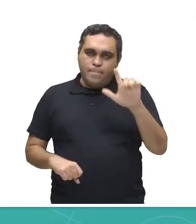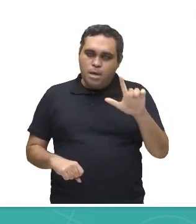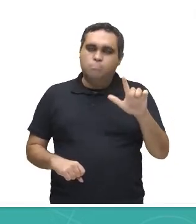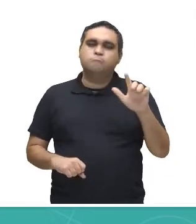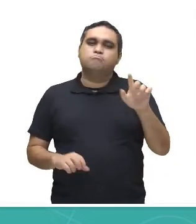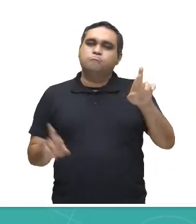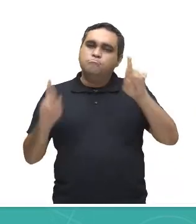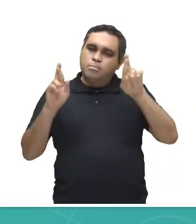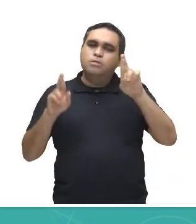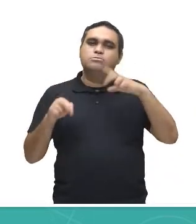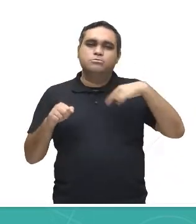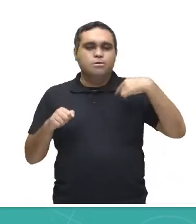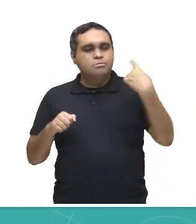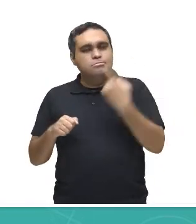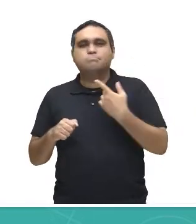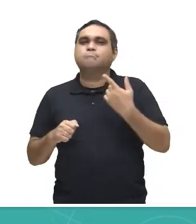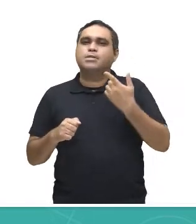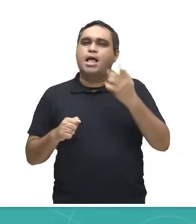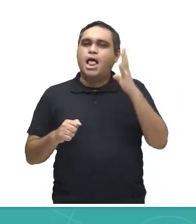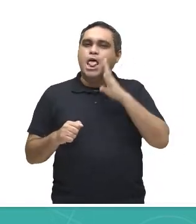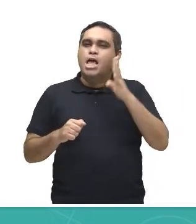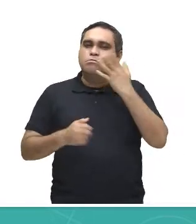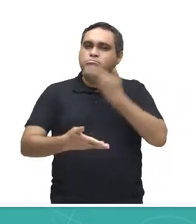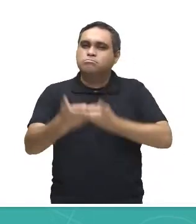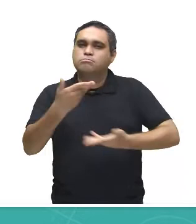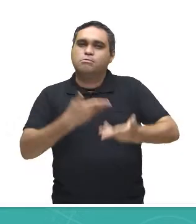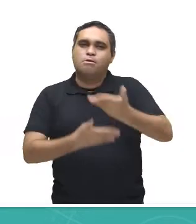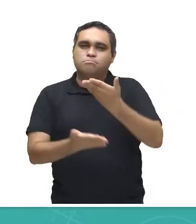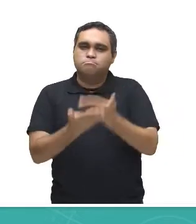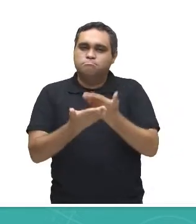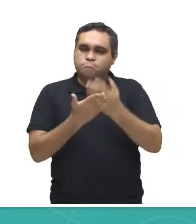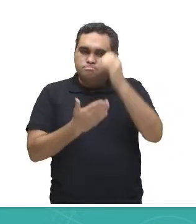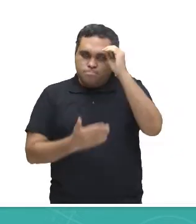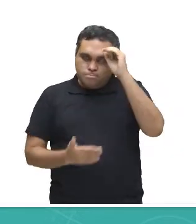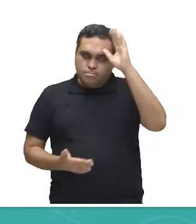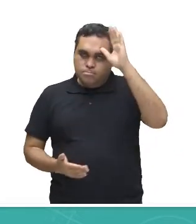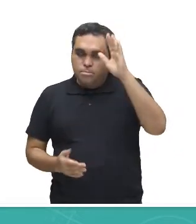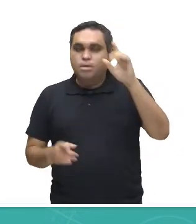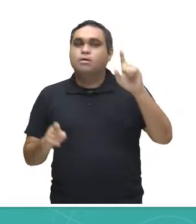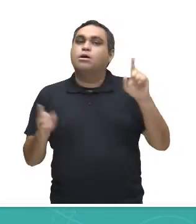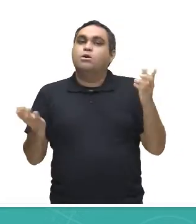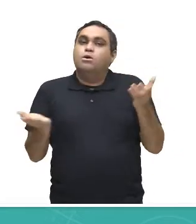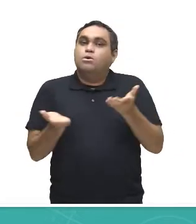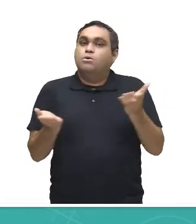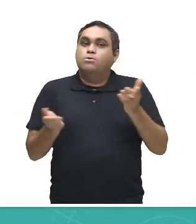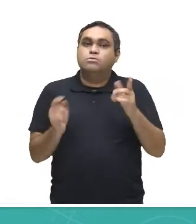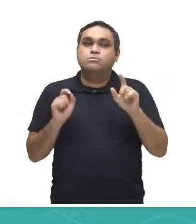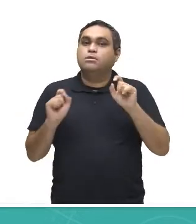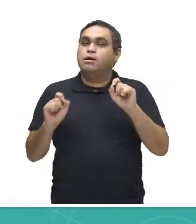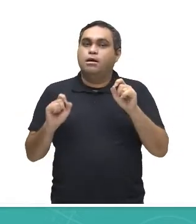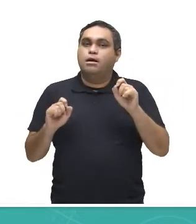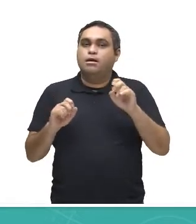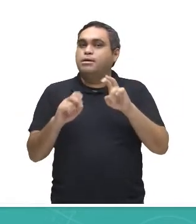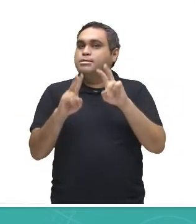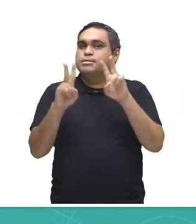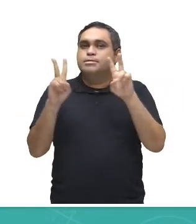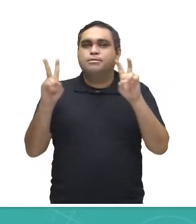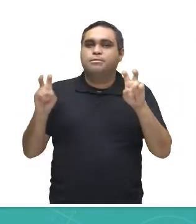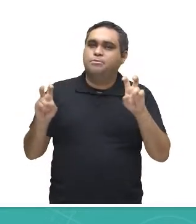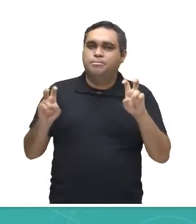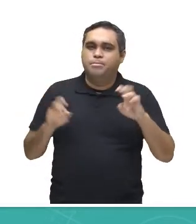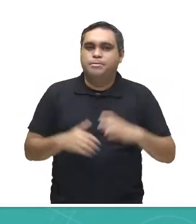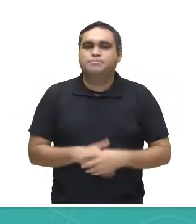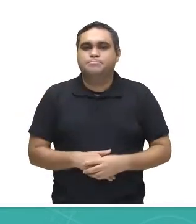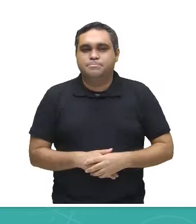um momento muito bacana de conhecimento. E hoje a nossa aula vai ser